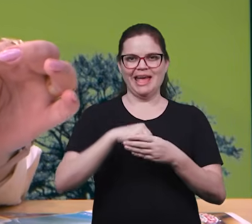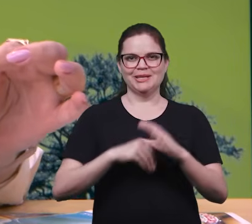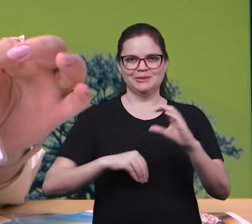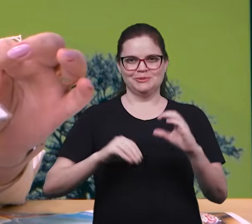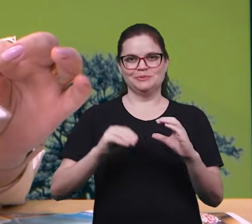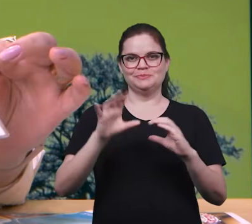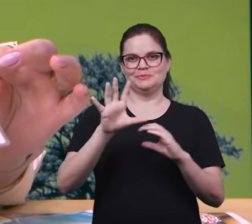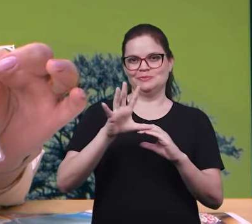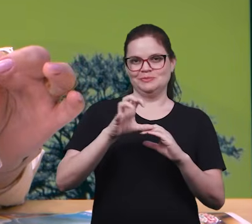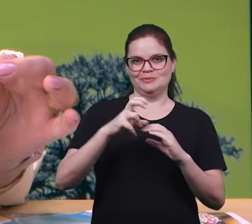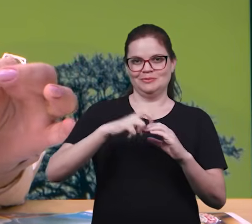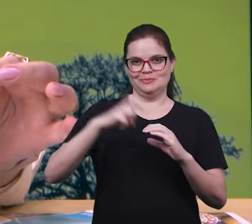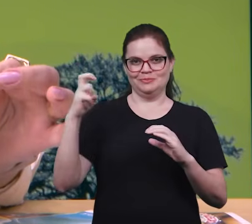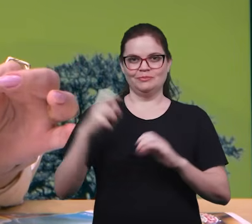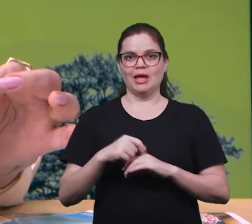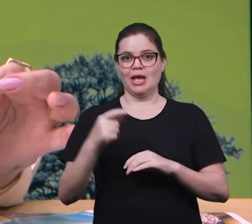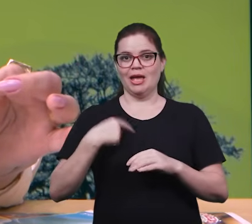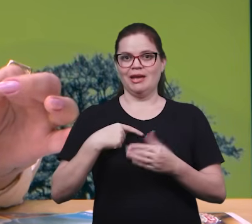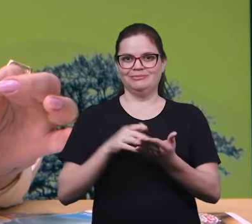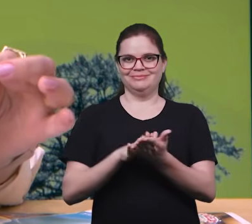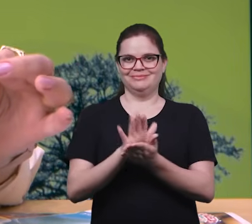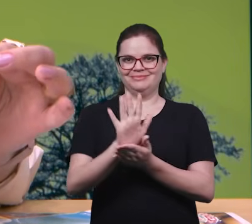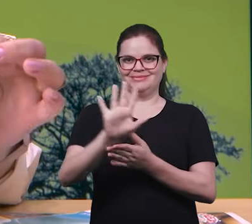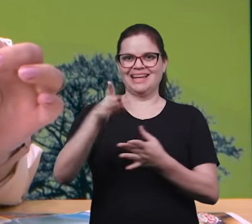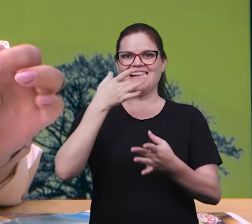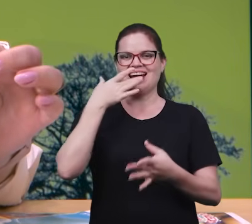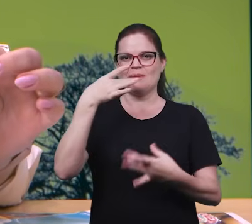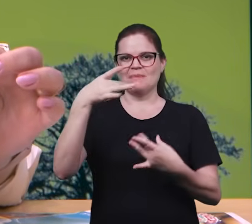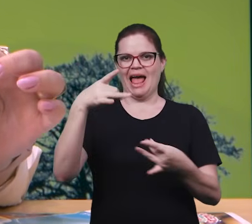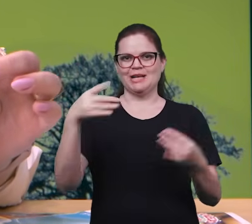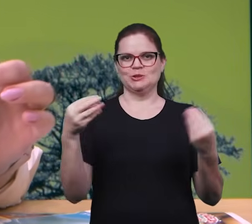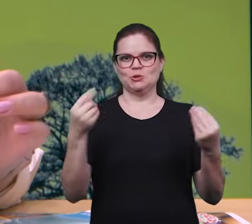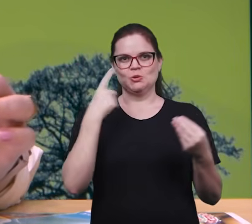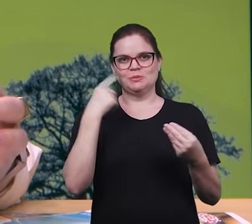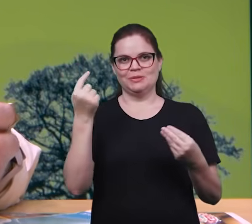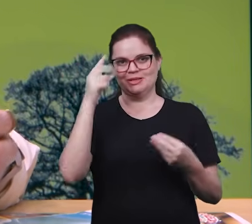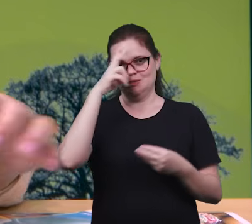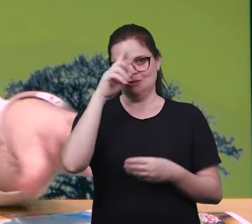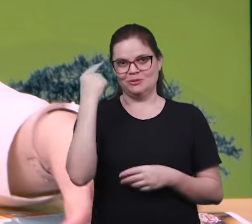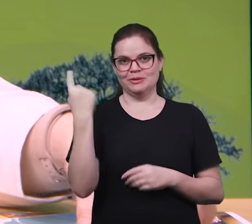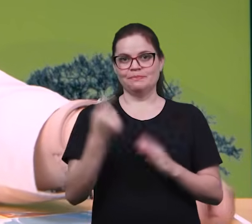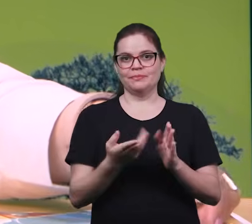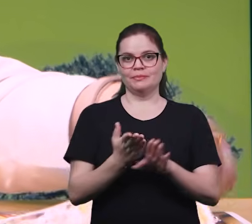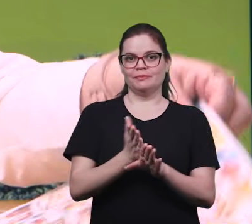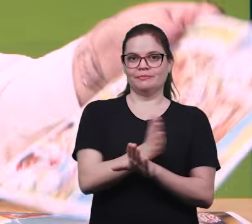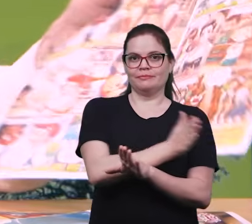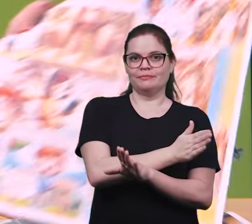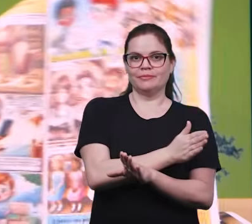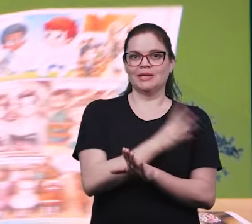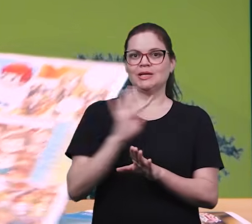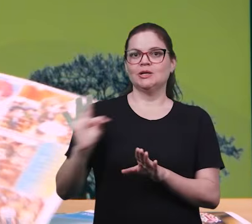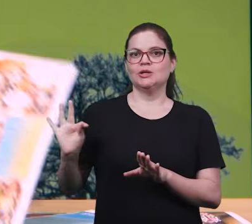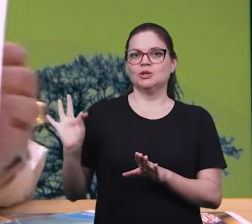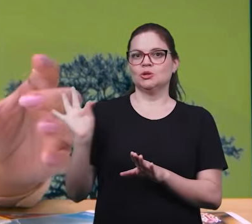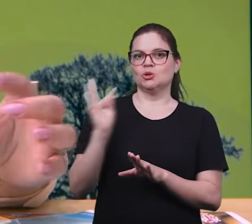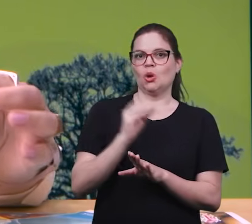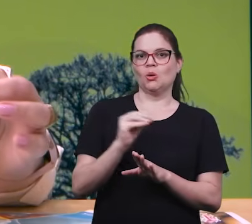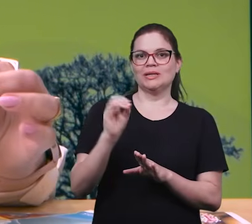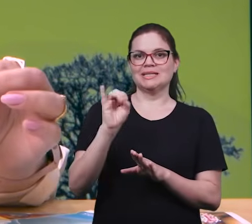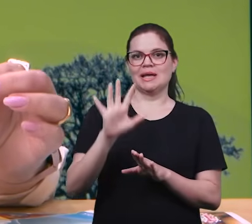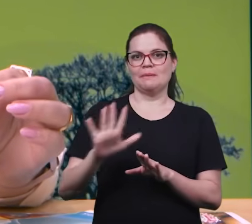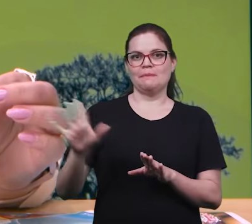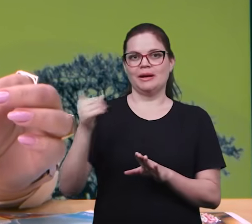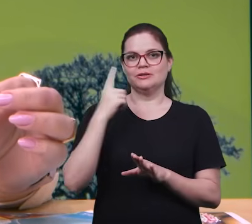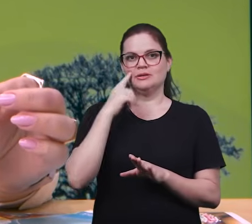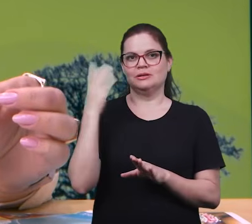plastifiquei porque ficou para a história. Antes dessa revista, todas as imagens eram geradas dessa forma. Era uma